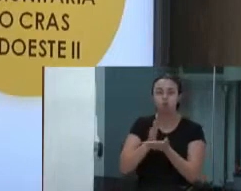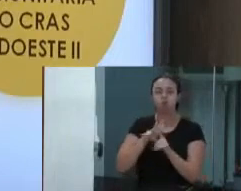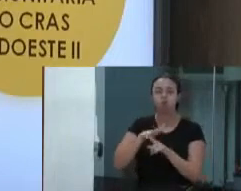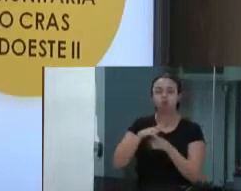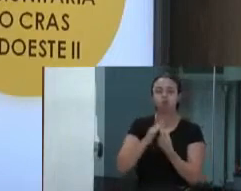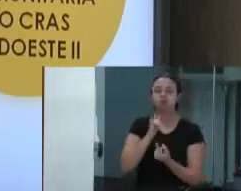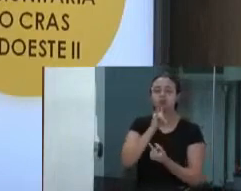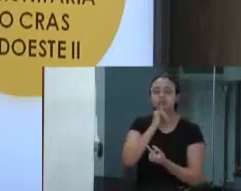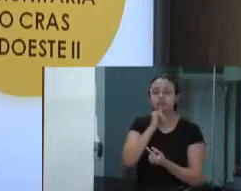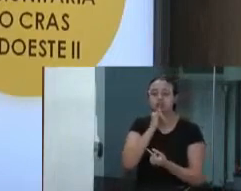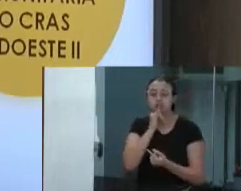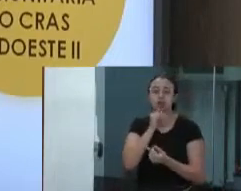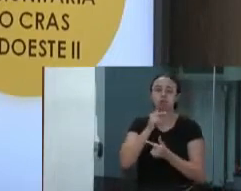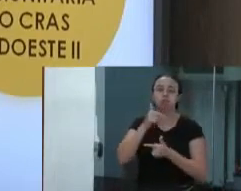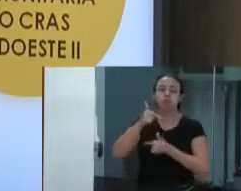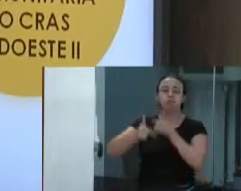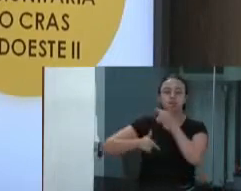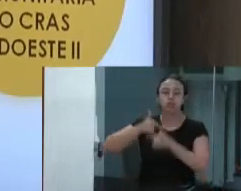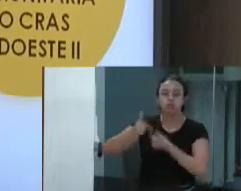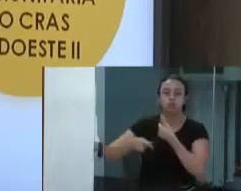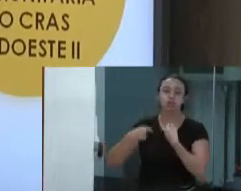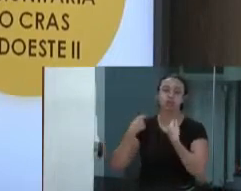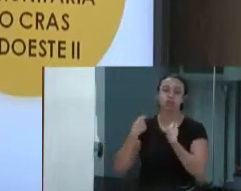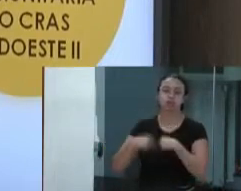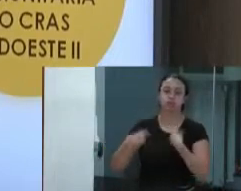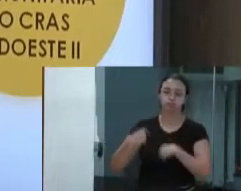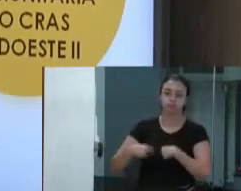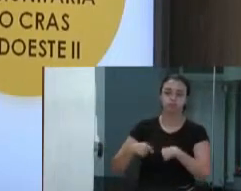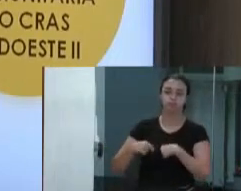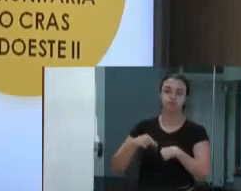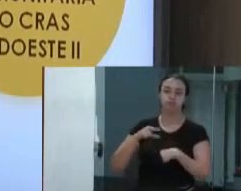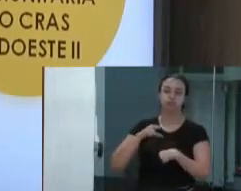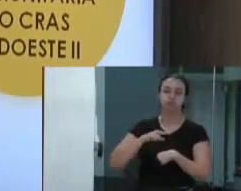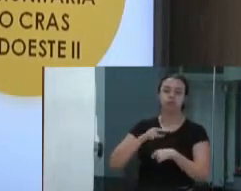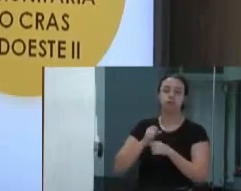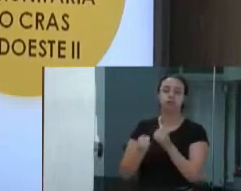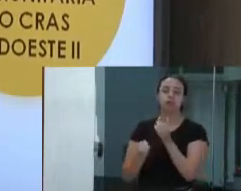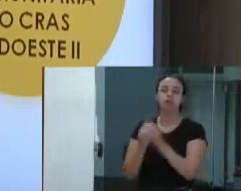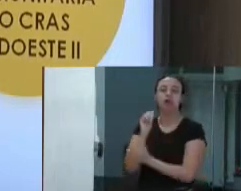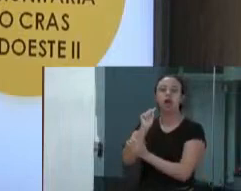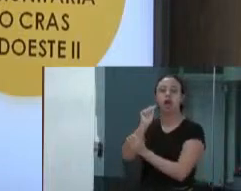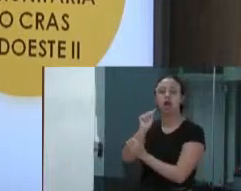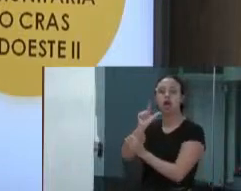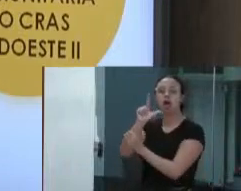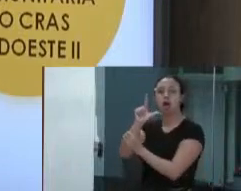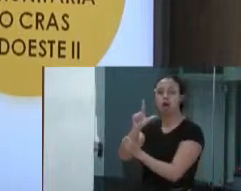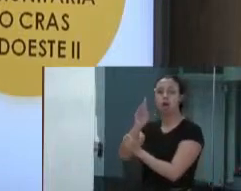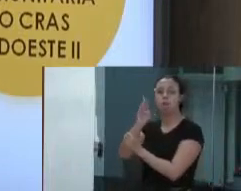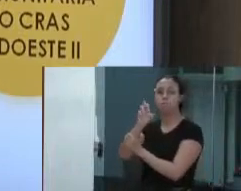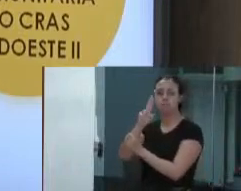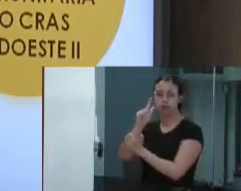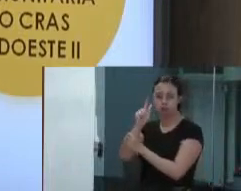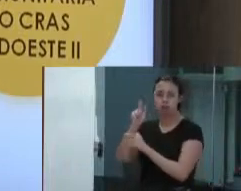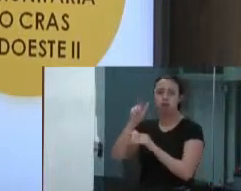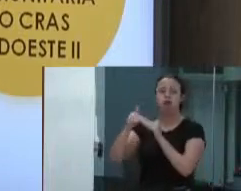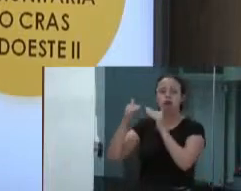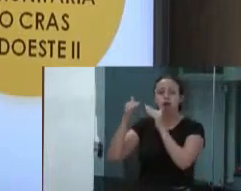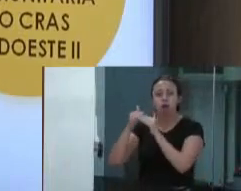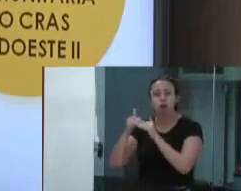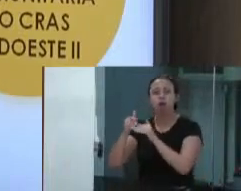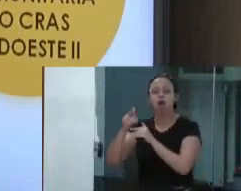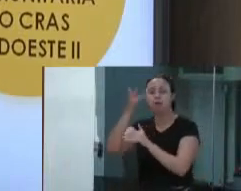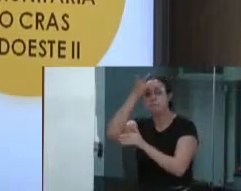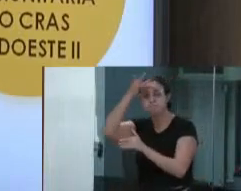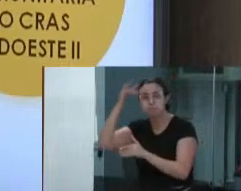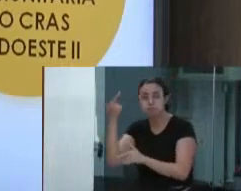exemplo, o reordenamento do serviço, a gente precisou colocar aí o albergue, né? Fizemos a inauguração do Centro Municipal de